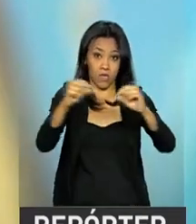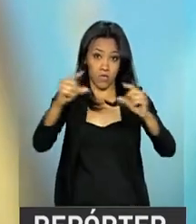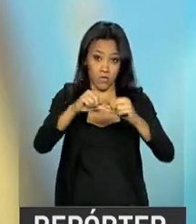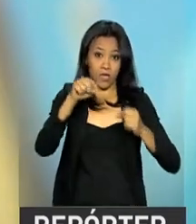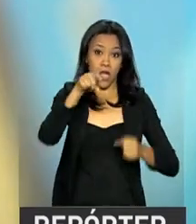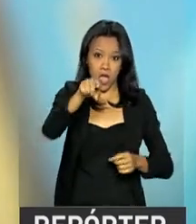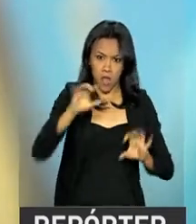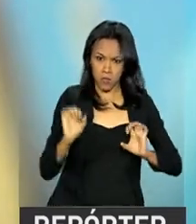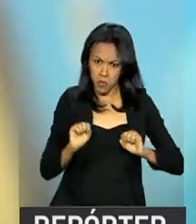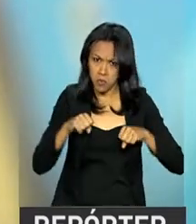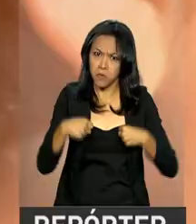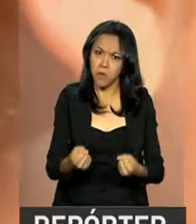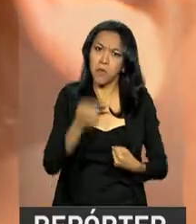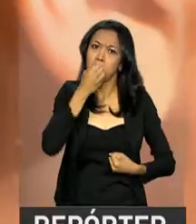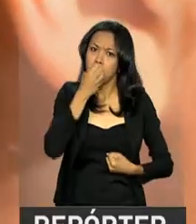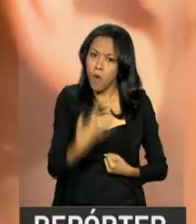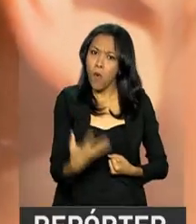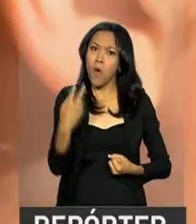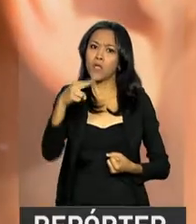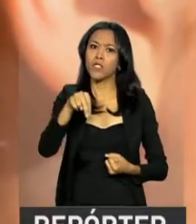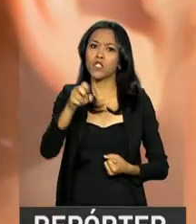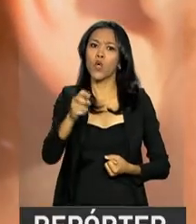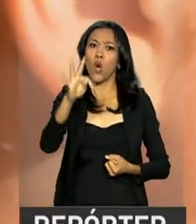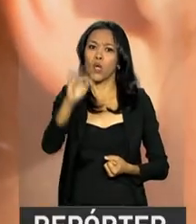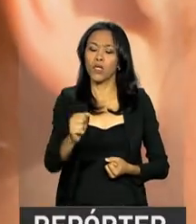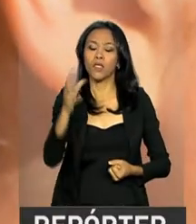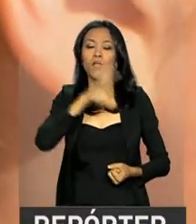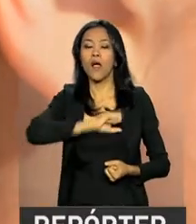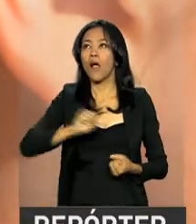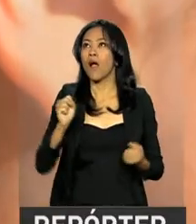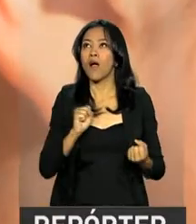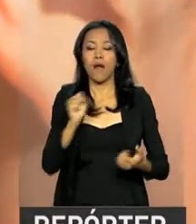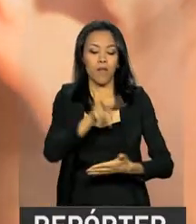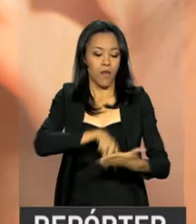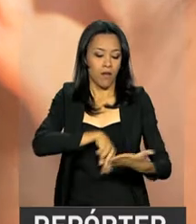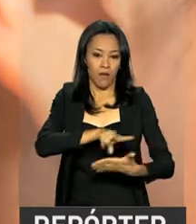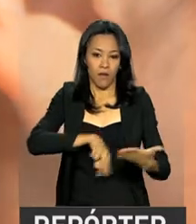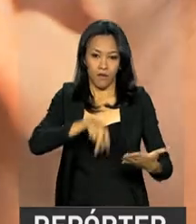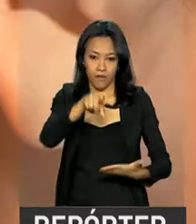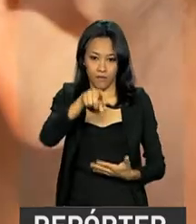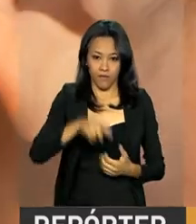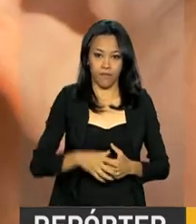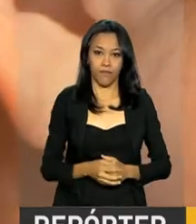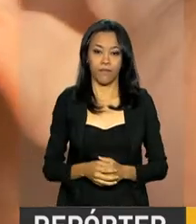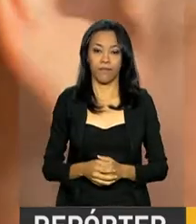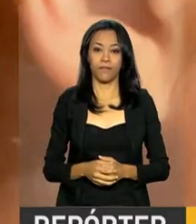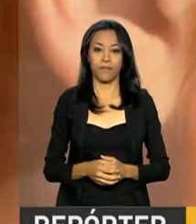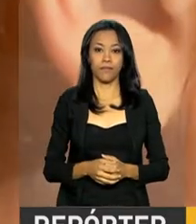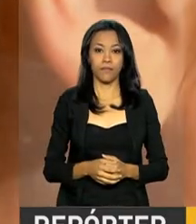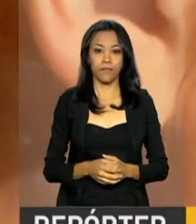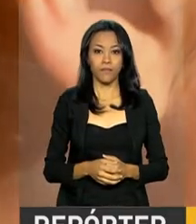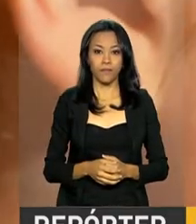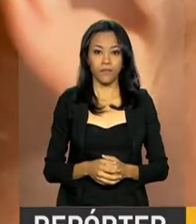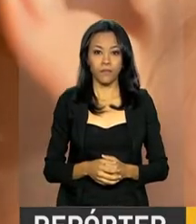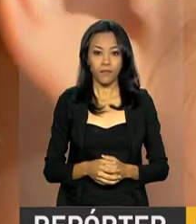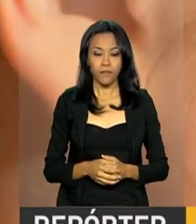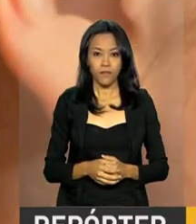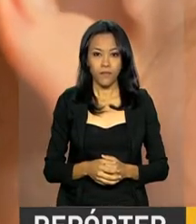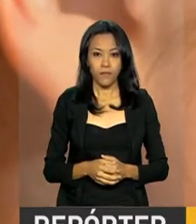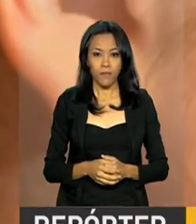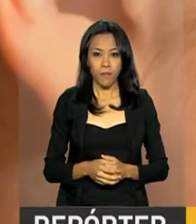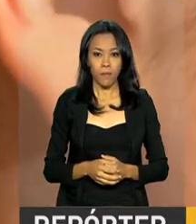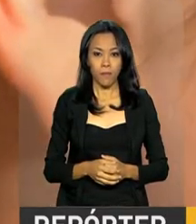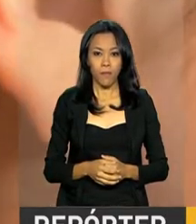ela tem notas boas e apaixonada pela leitura em quando ainda parece processo minha não é sempre que